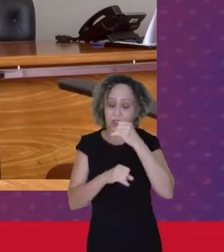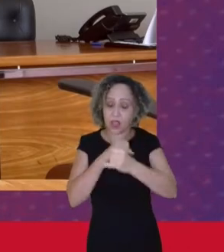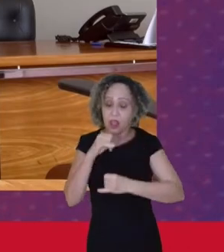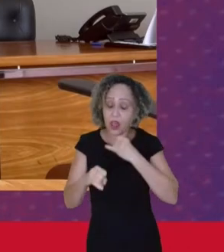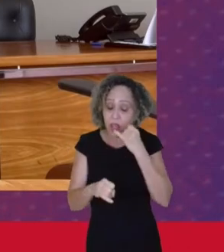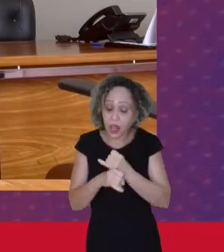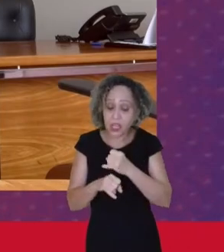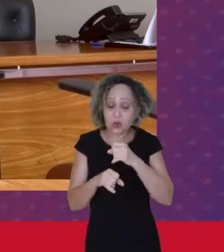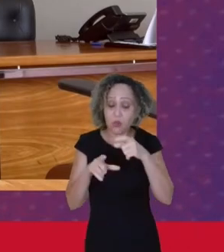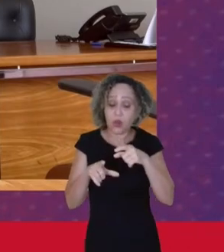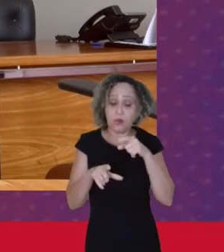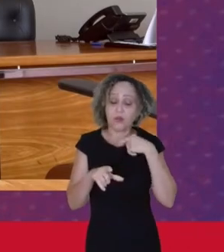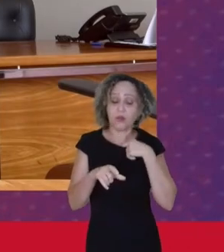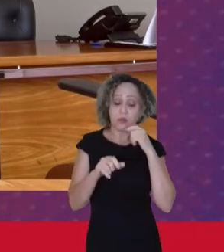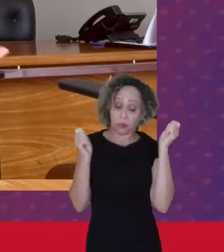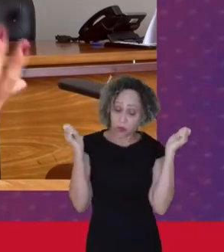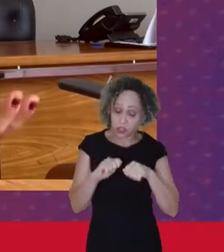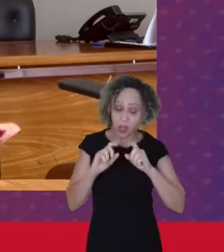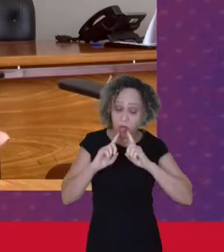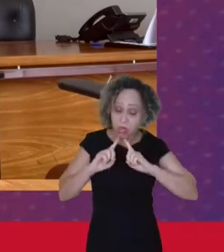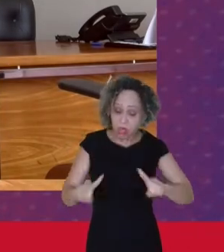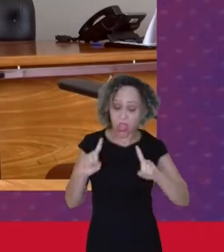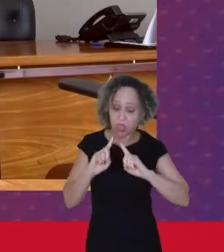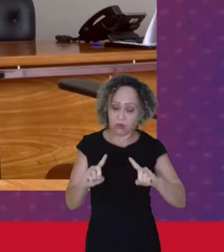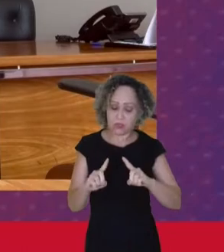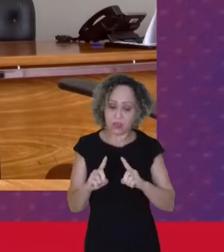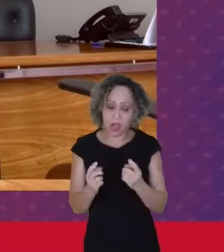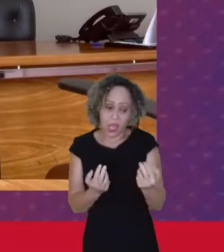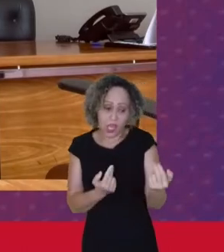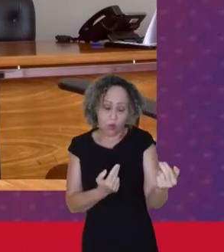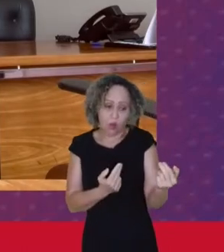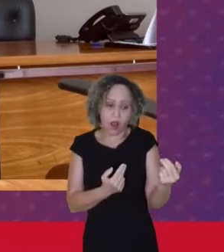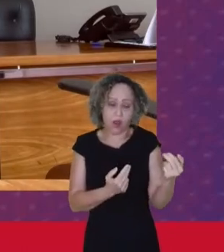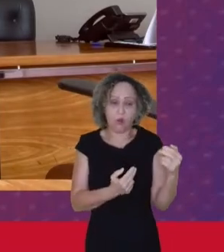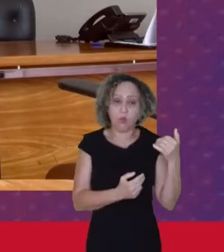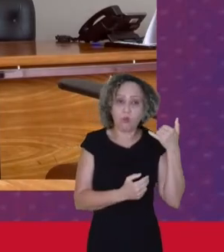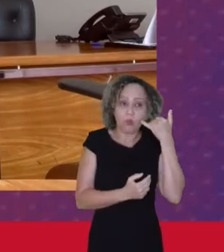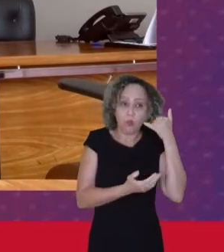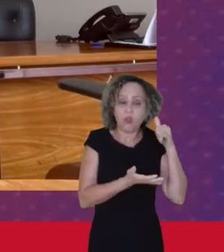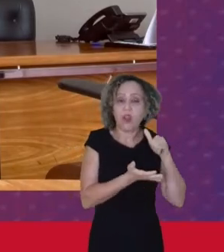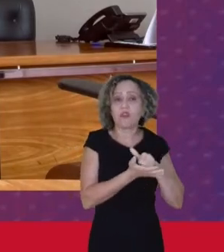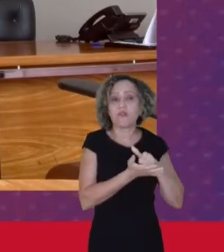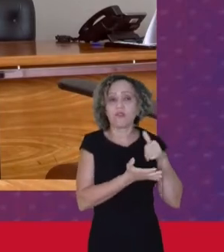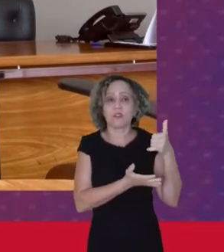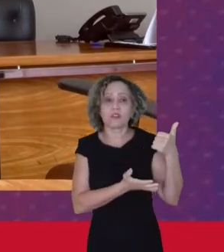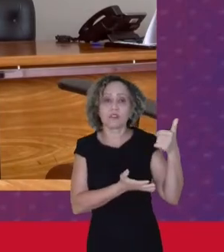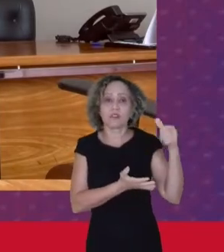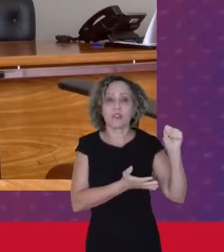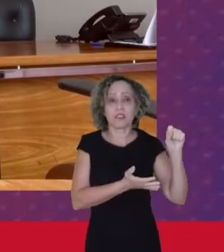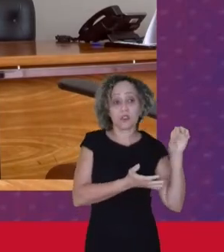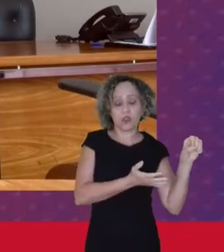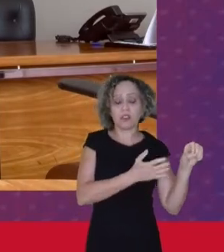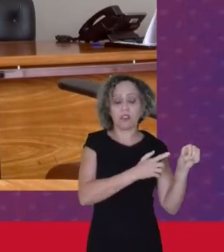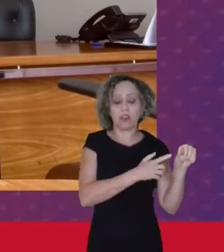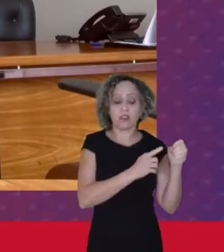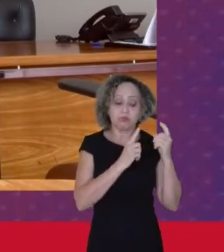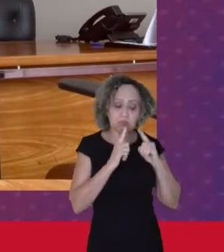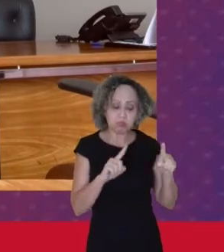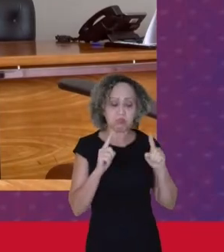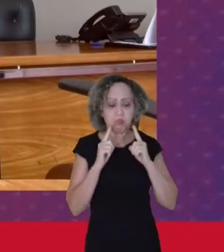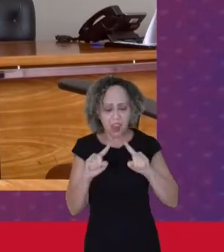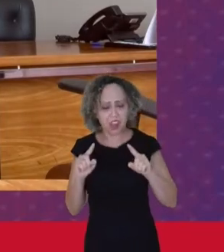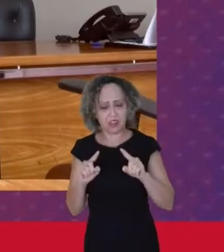poderia denunciar no mesmo modelo do Disque 180 e do Disque 100, mas mais voltado às novas tecnologias, que